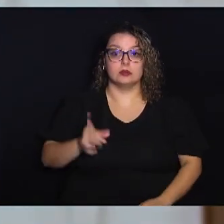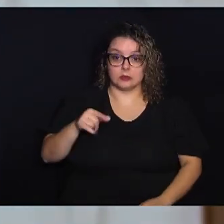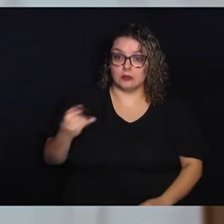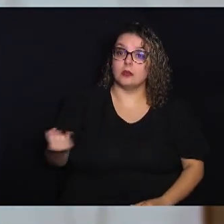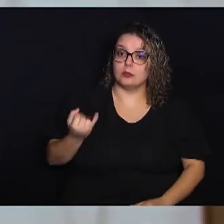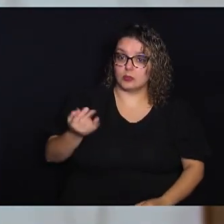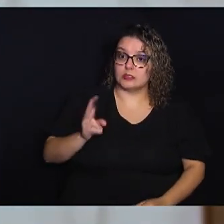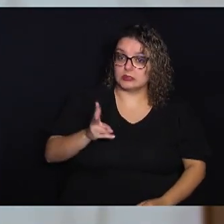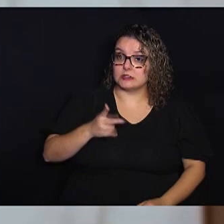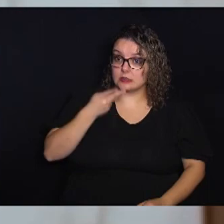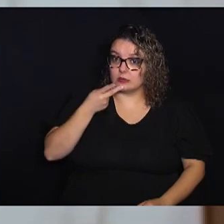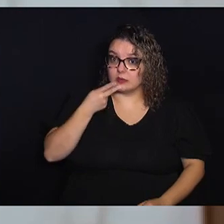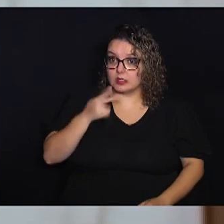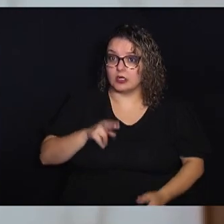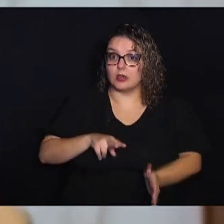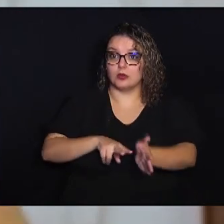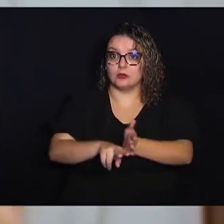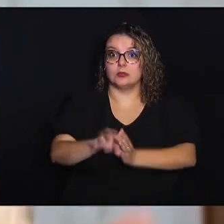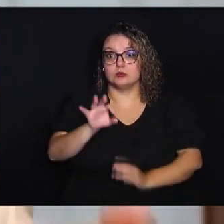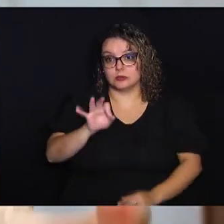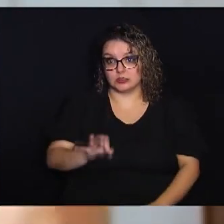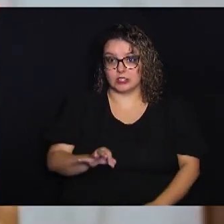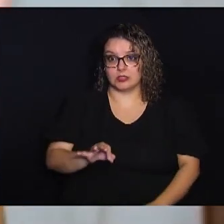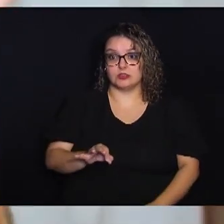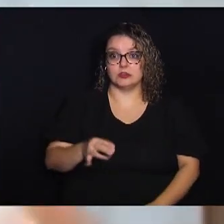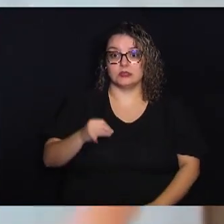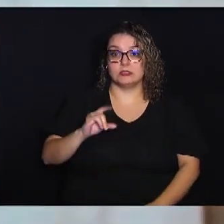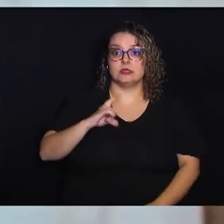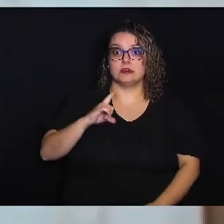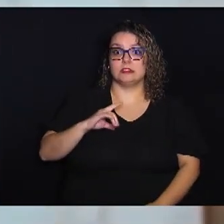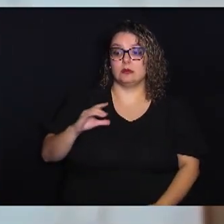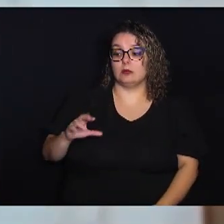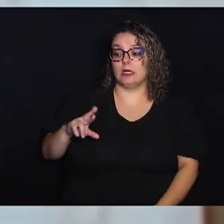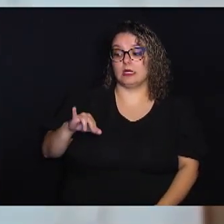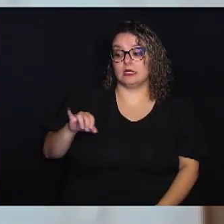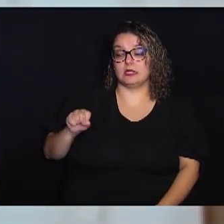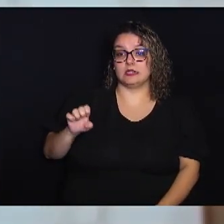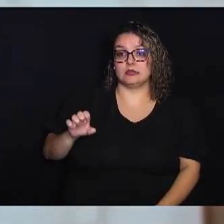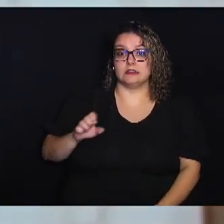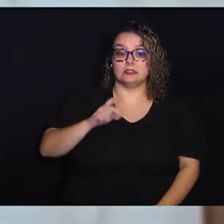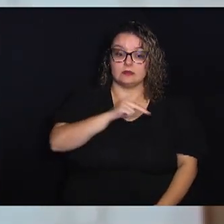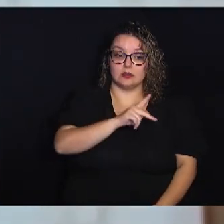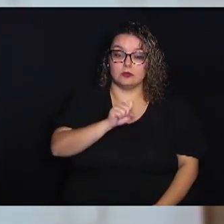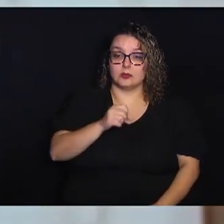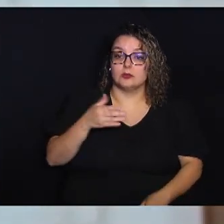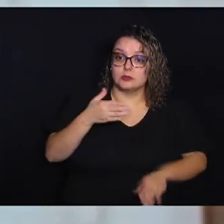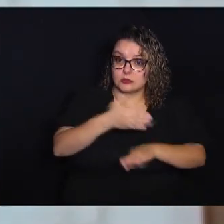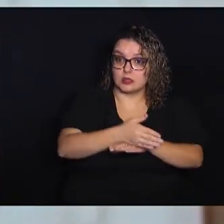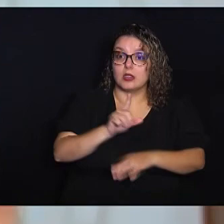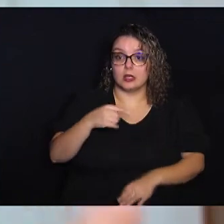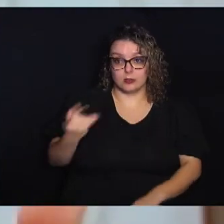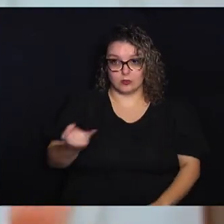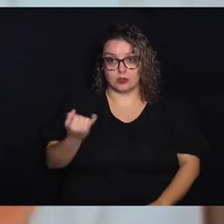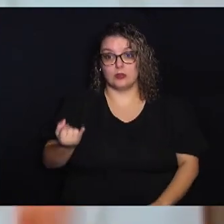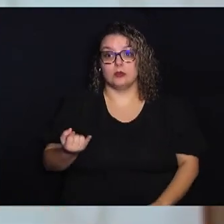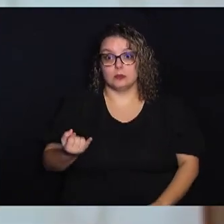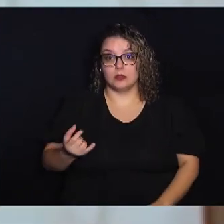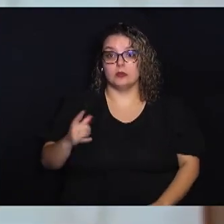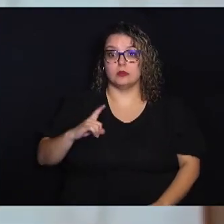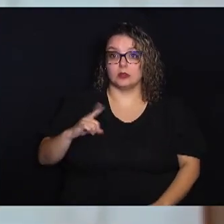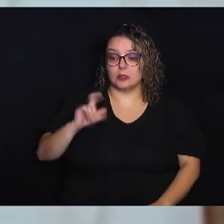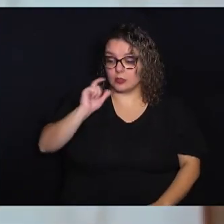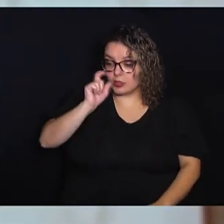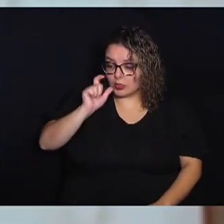importante usar a nomenclatura correta. Se a pessoa tem uma crise e vai ao pronto-socorro, né? É importante dizer ali, tenho asma, uso